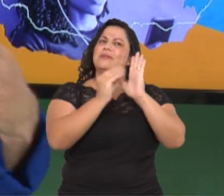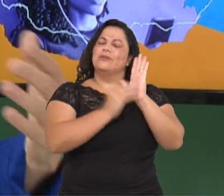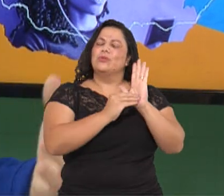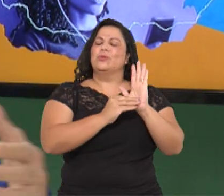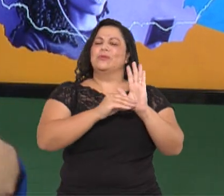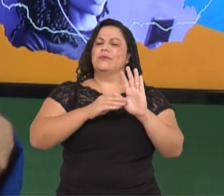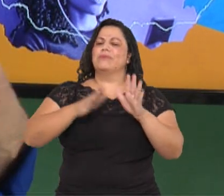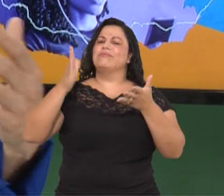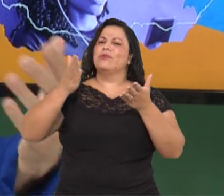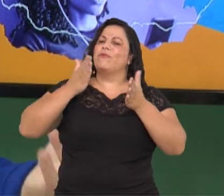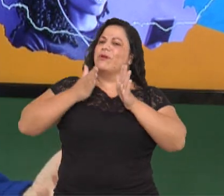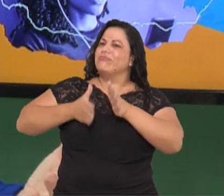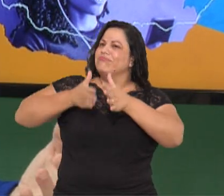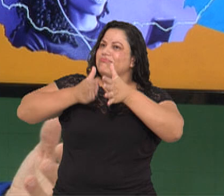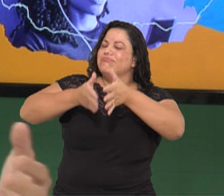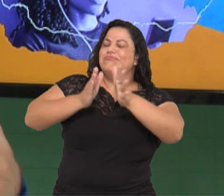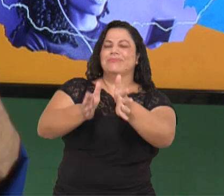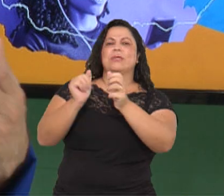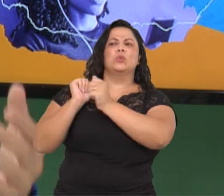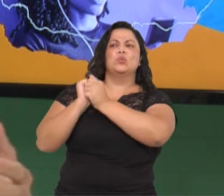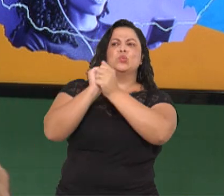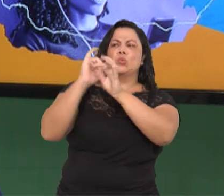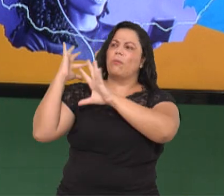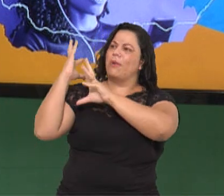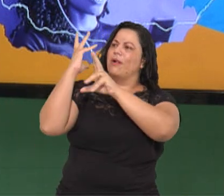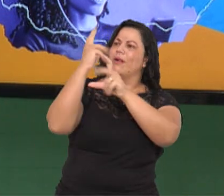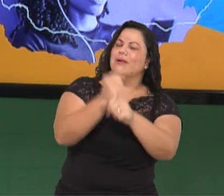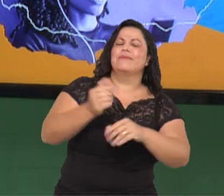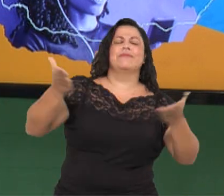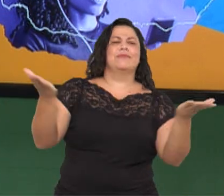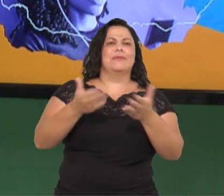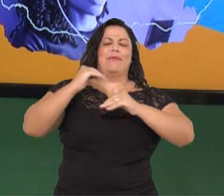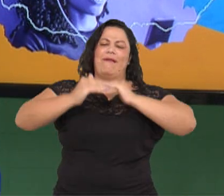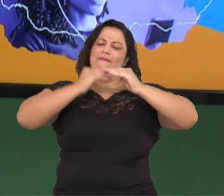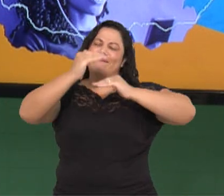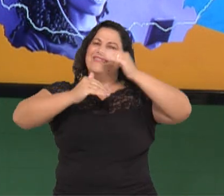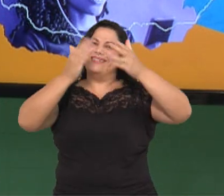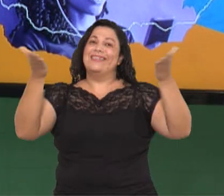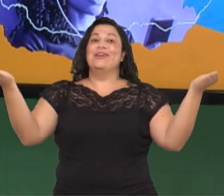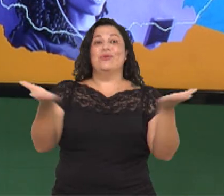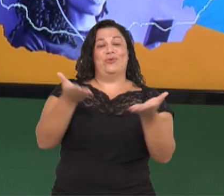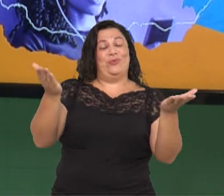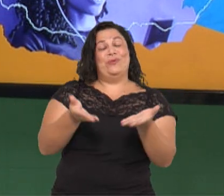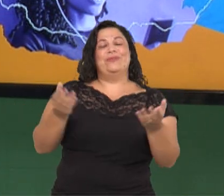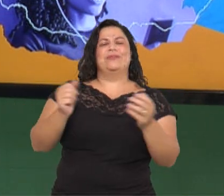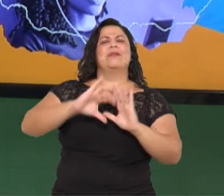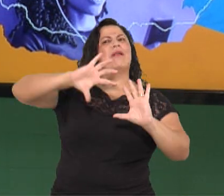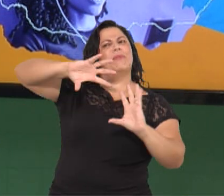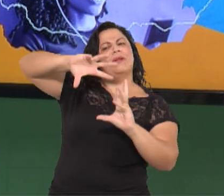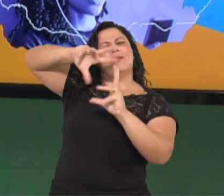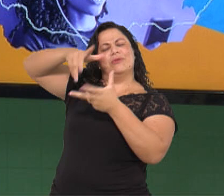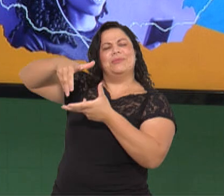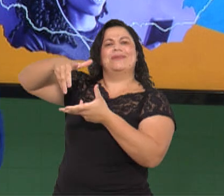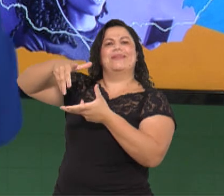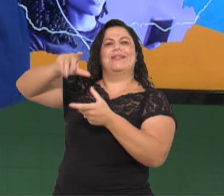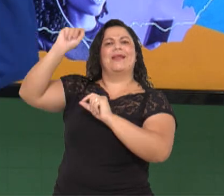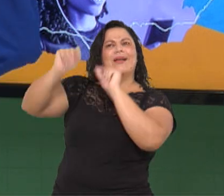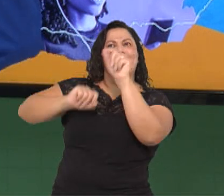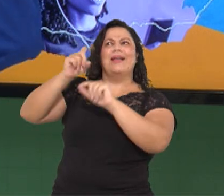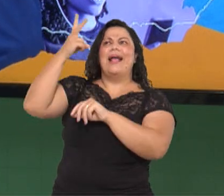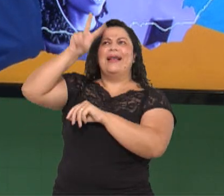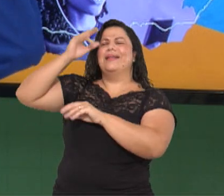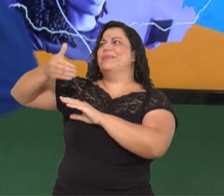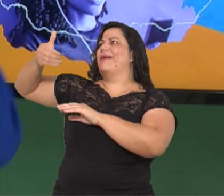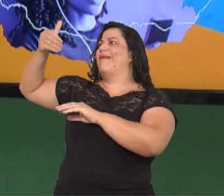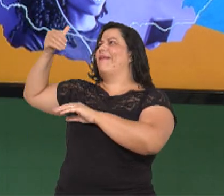vão caminhando e nós vamos avançando. E agora a gente vai falar mais um pouquinho sobre o planeta Terra. Lembra que a gente falou lá